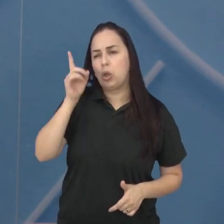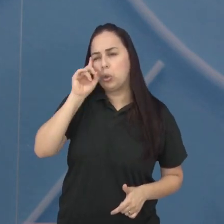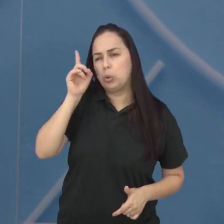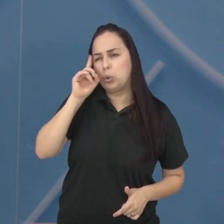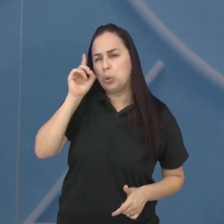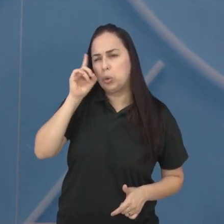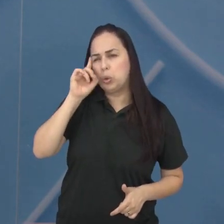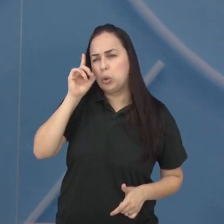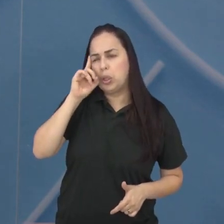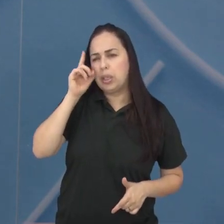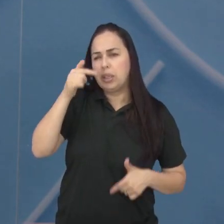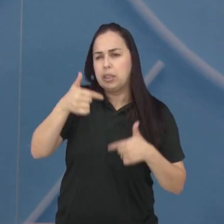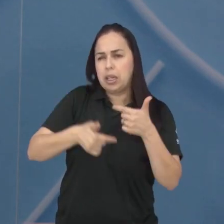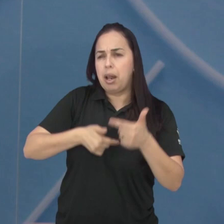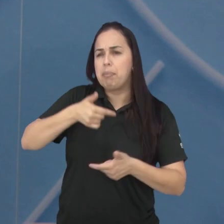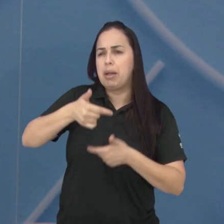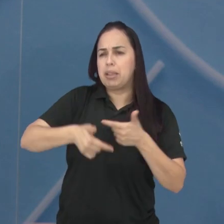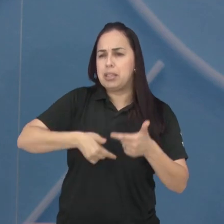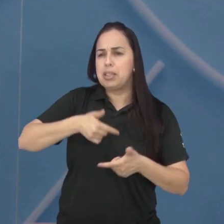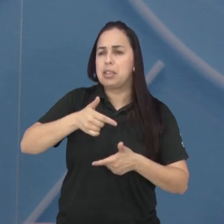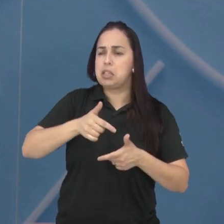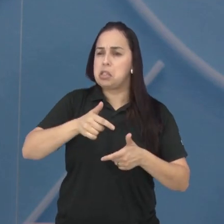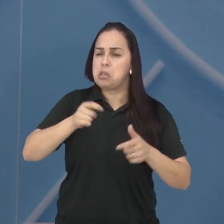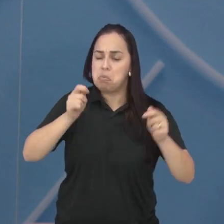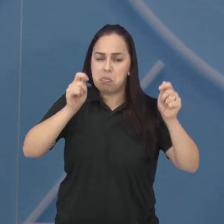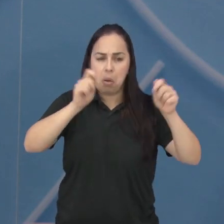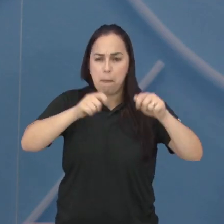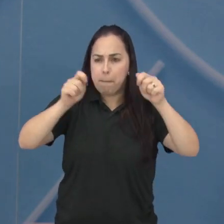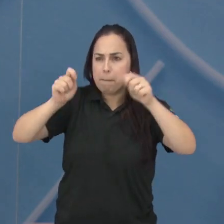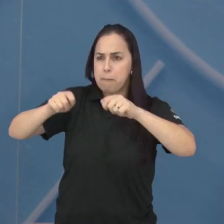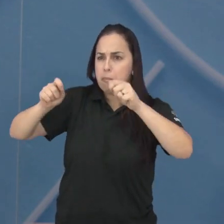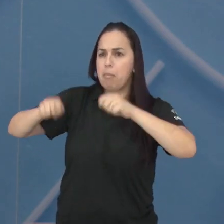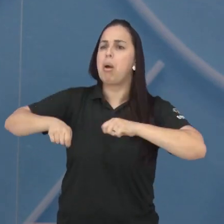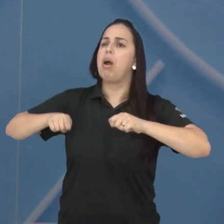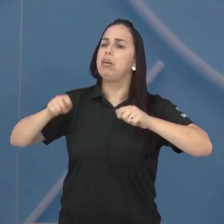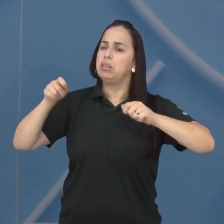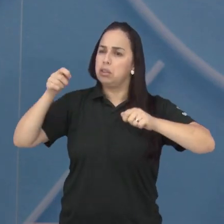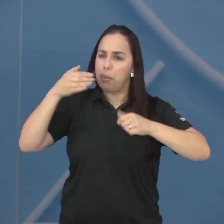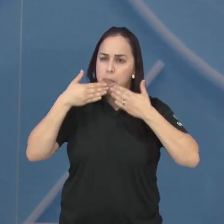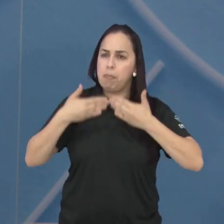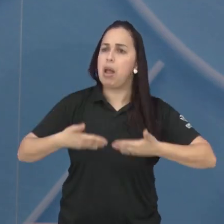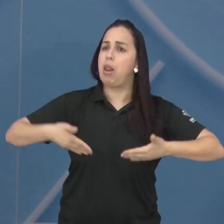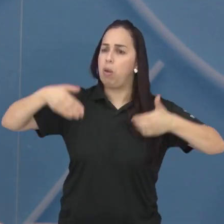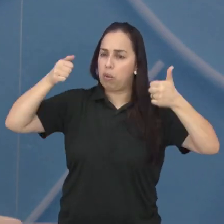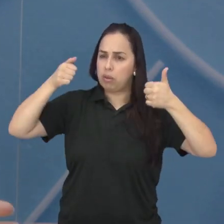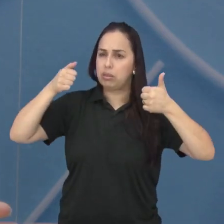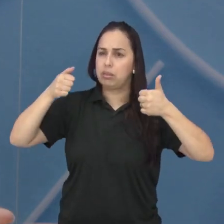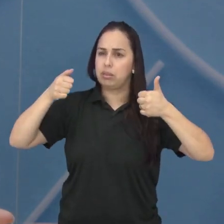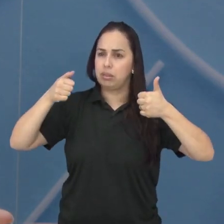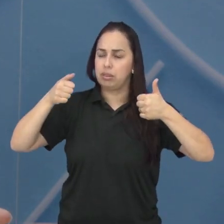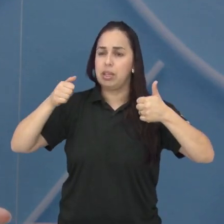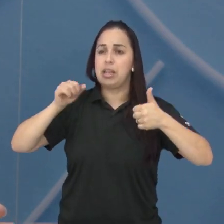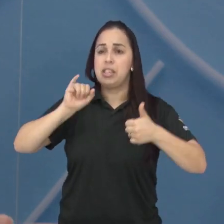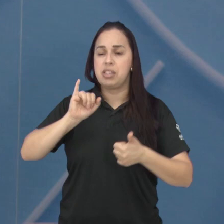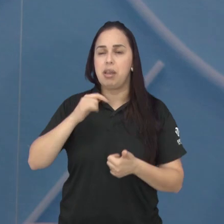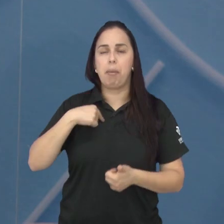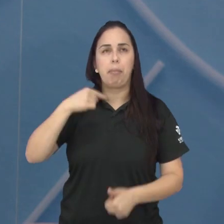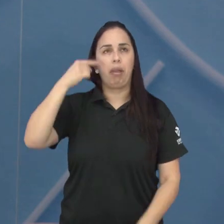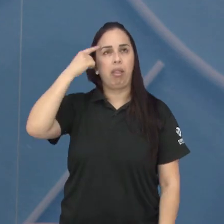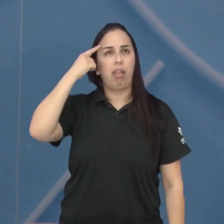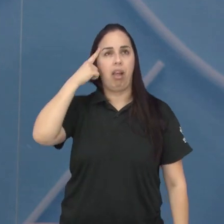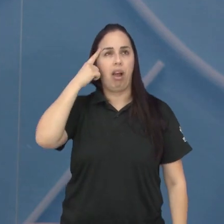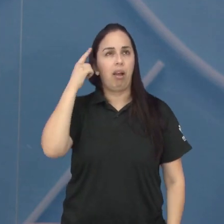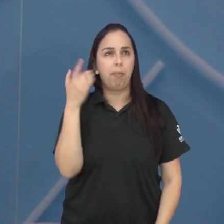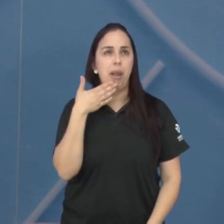cotidianamente atuo pensando que as coisas podem realmente melhorar, né? até porque senão a gente não levanta da cama,